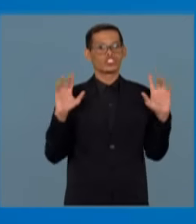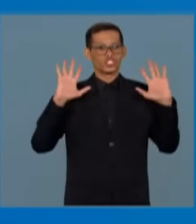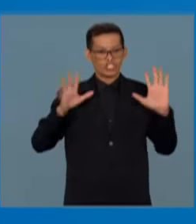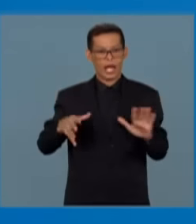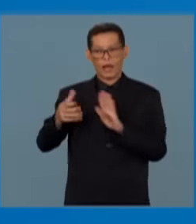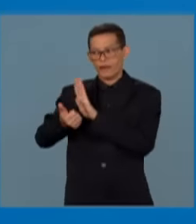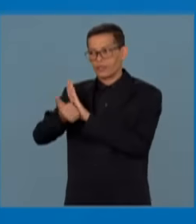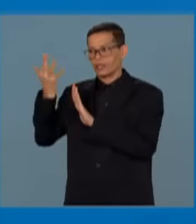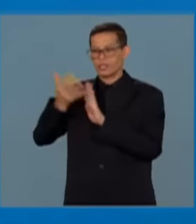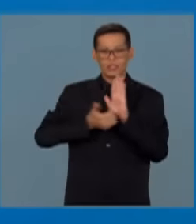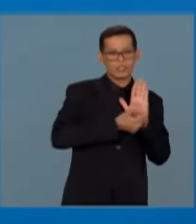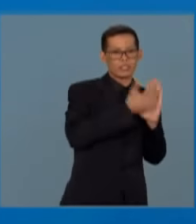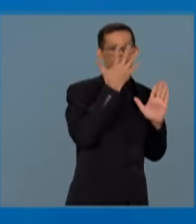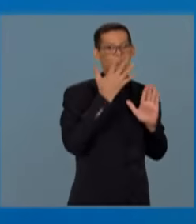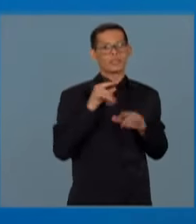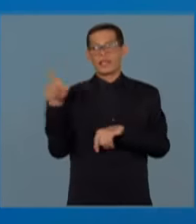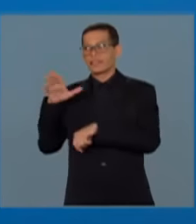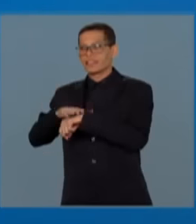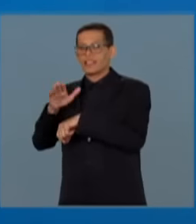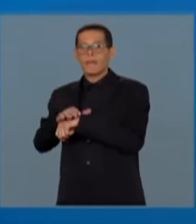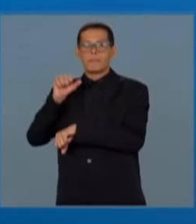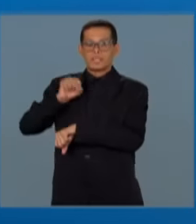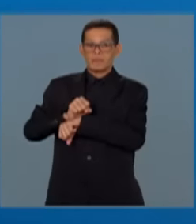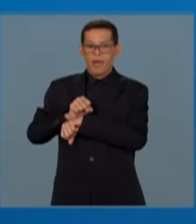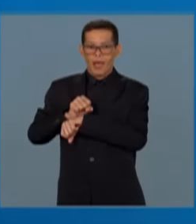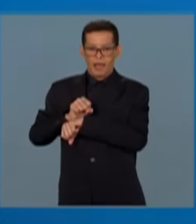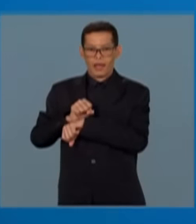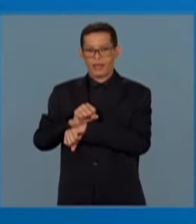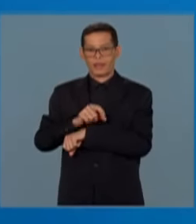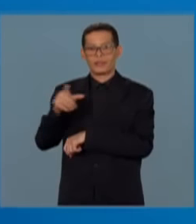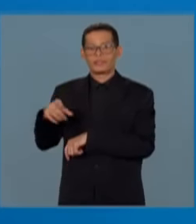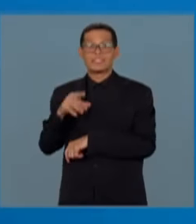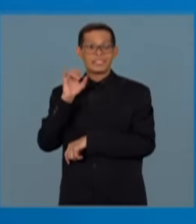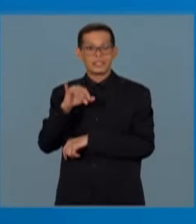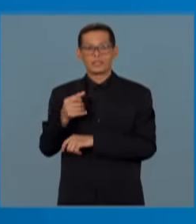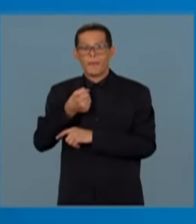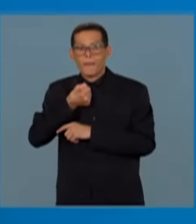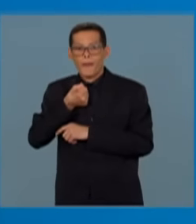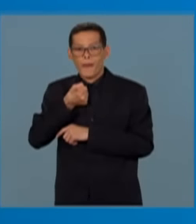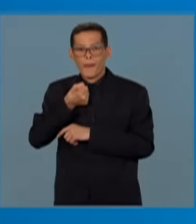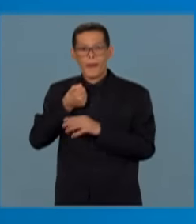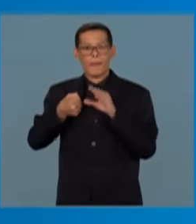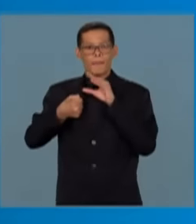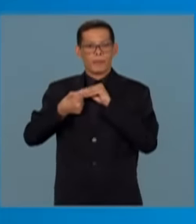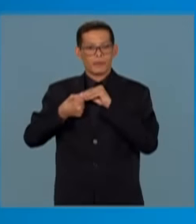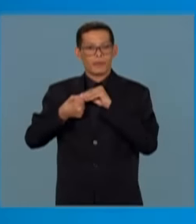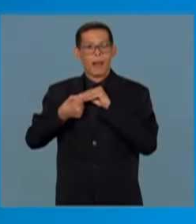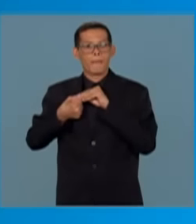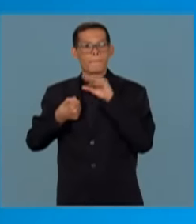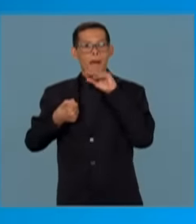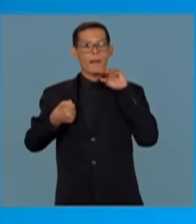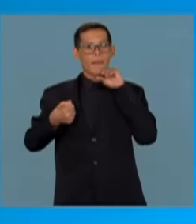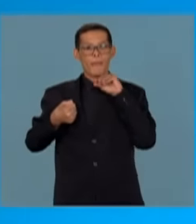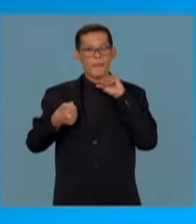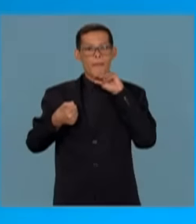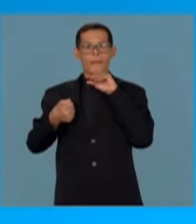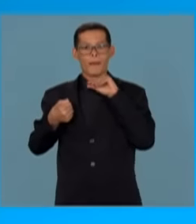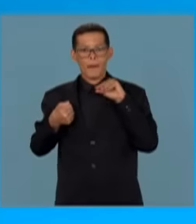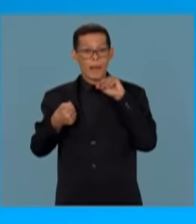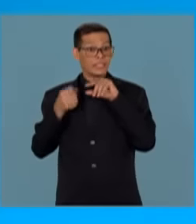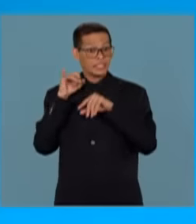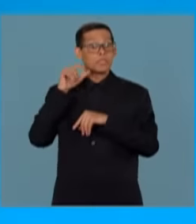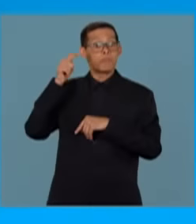vezes falar fora do seu tempo de fala com o microfone desligado isso não tá nas regras como uma punição mas se ficar eh